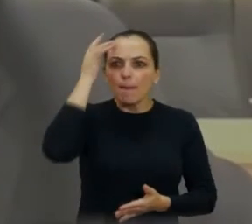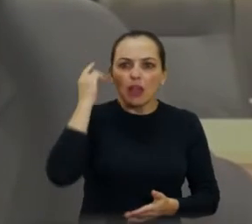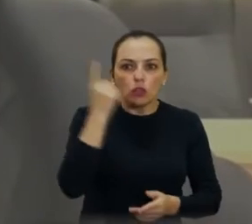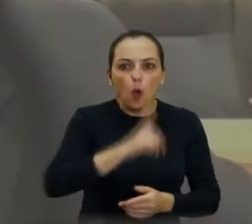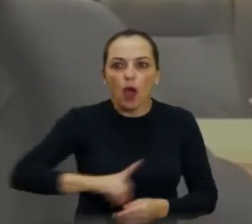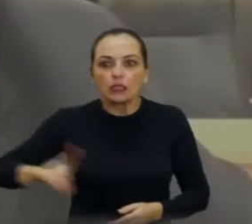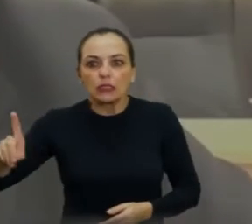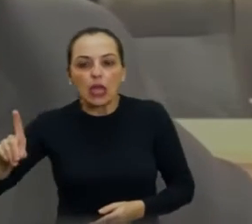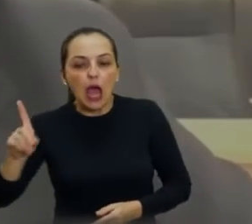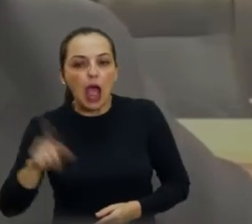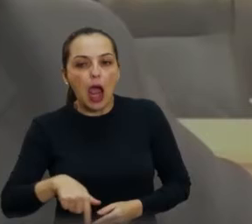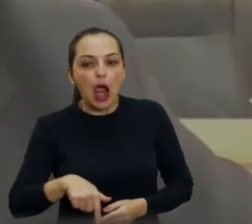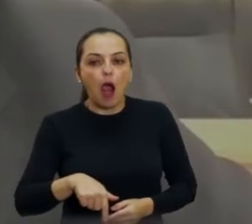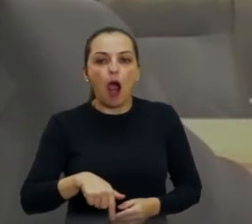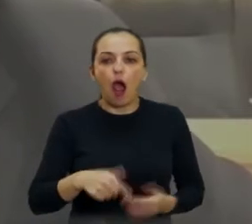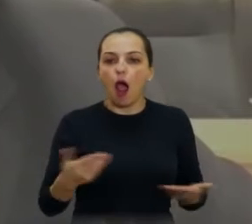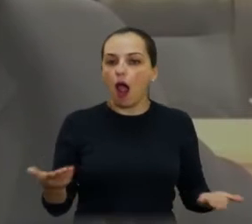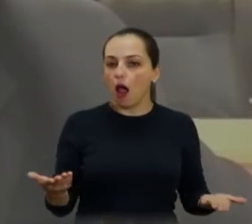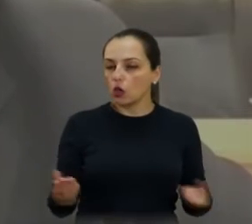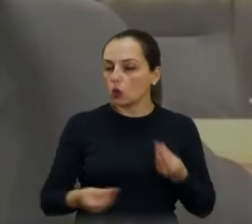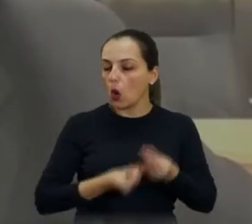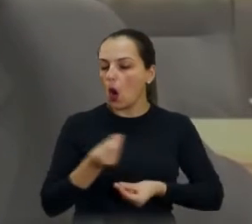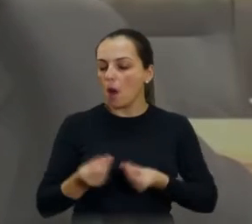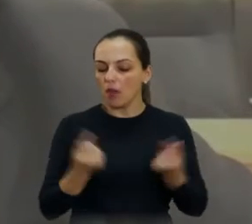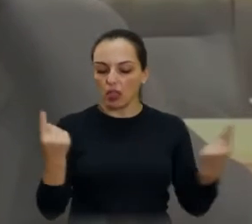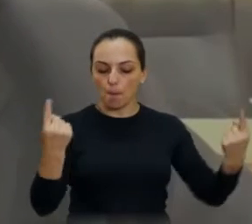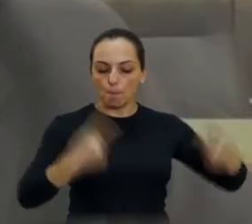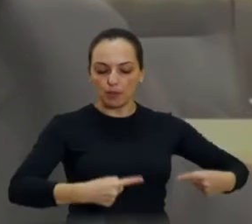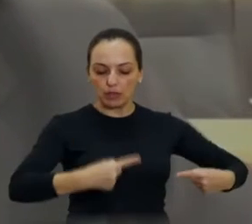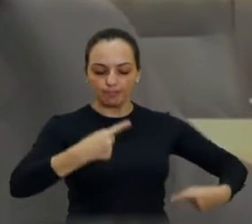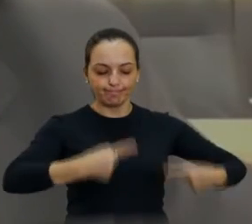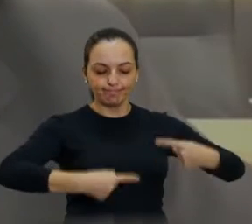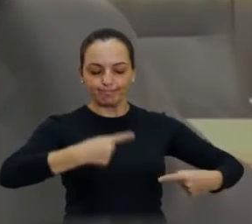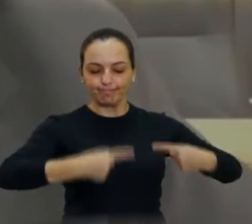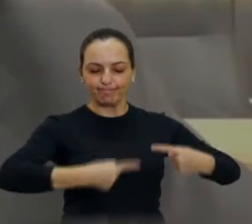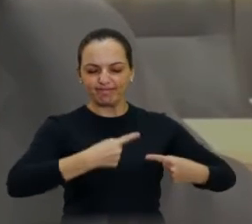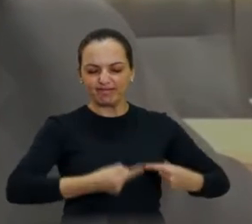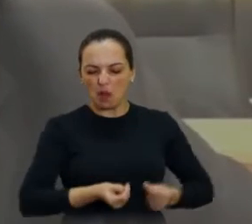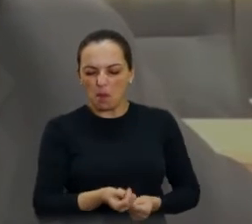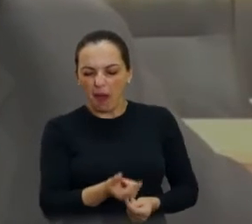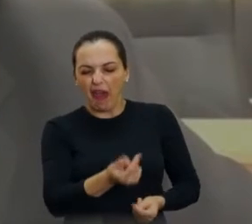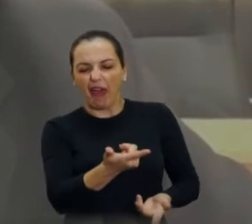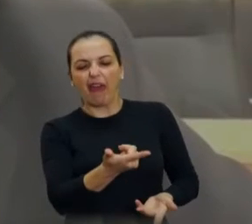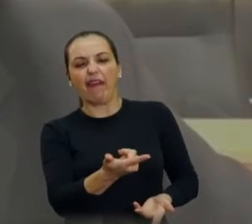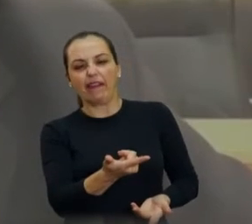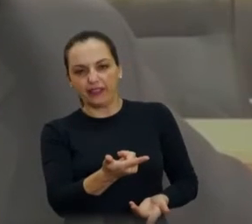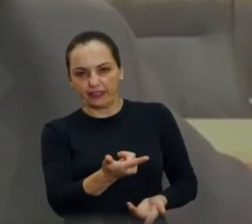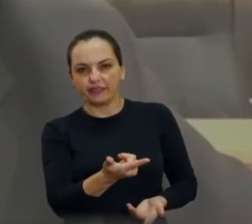saindo desse ponto humano para uma disputa política tão pequena, tão mesquinha,